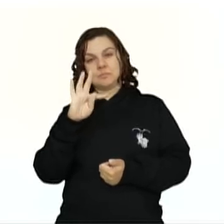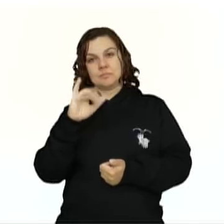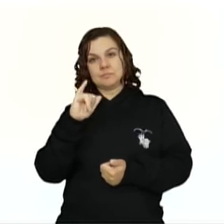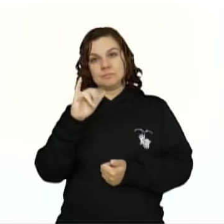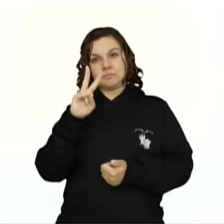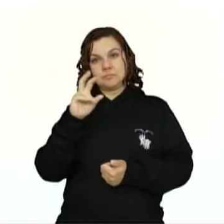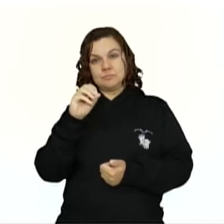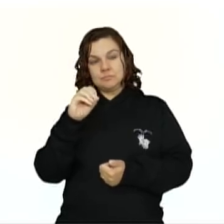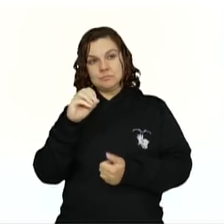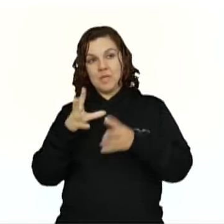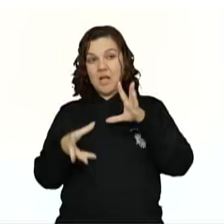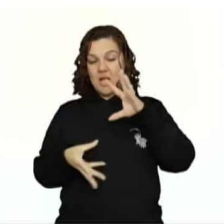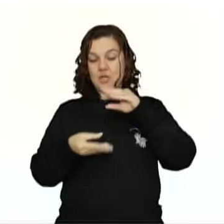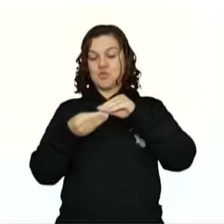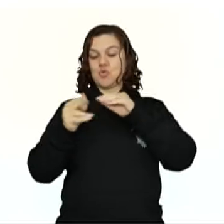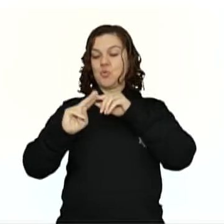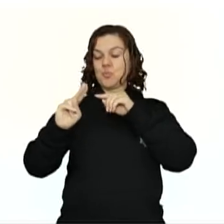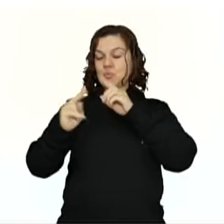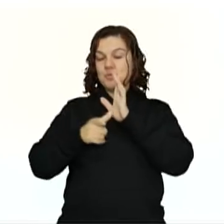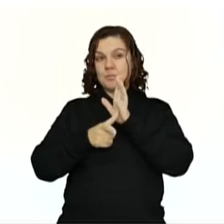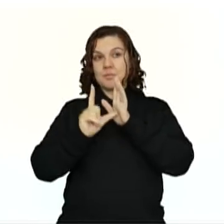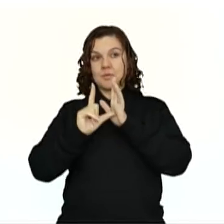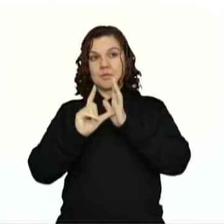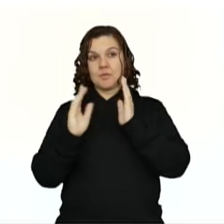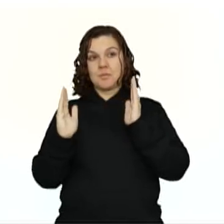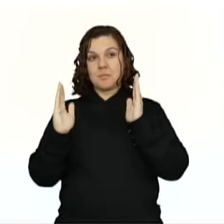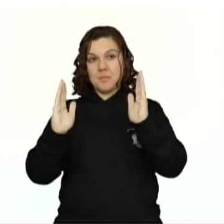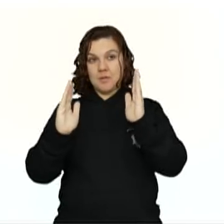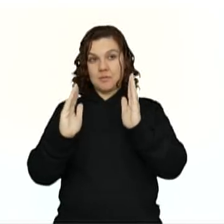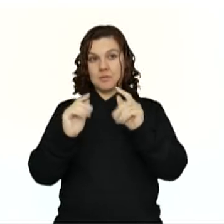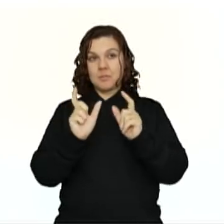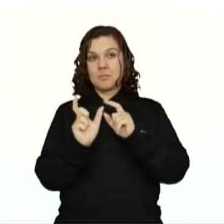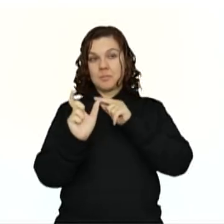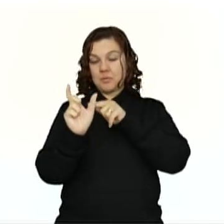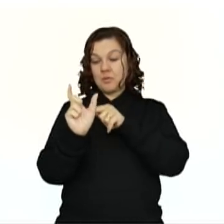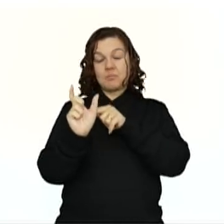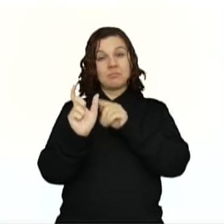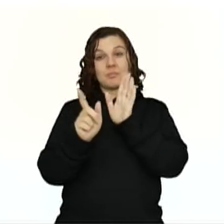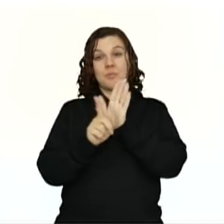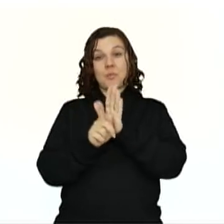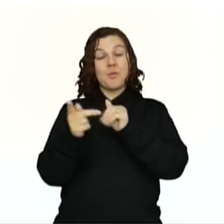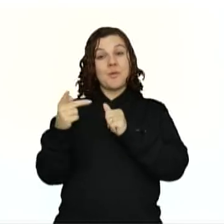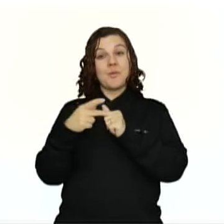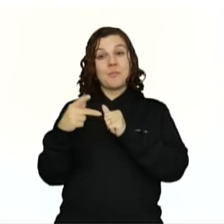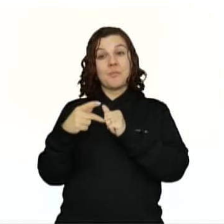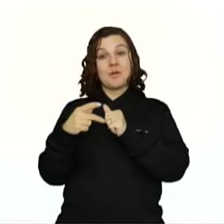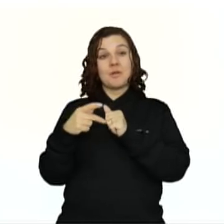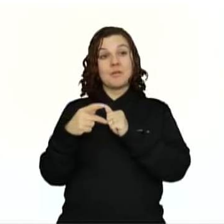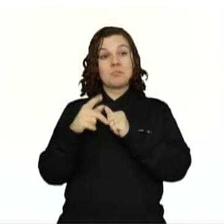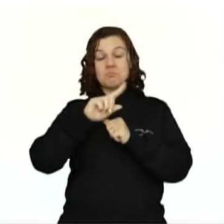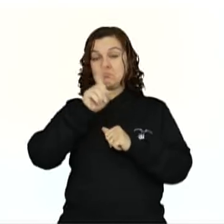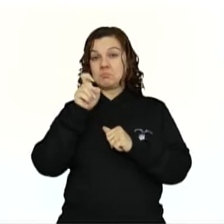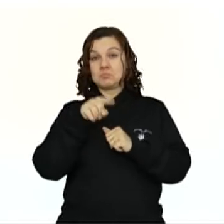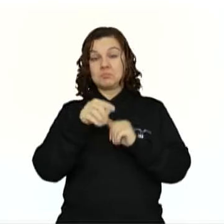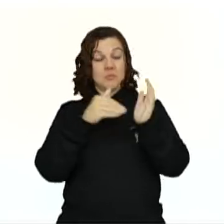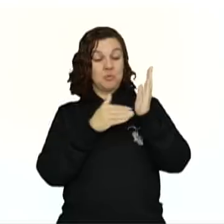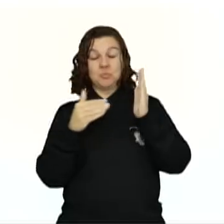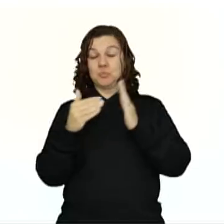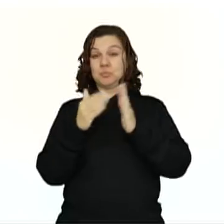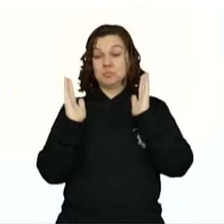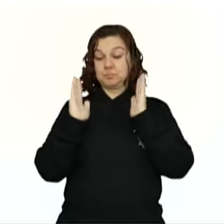recapitulativo. Resume os nomes anteriores por meio de um pronome